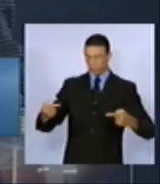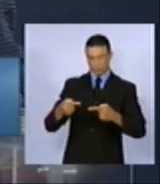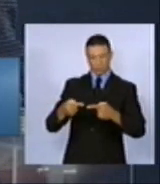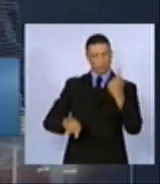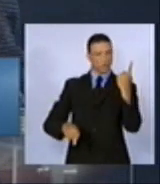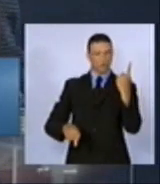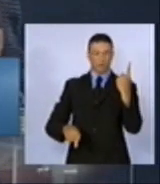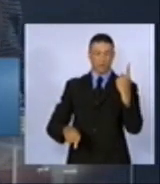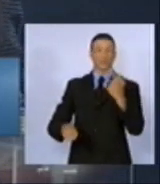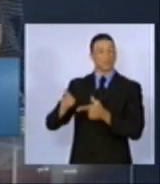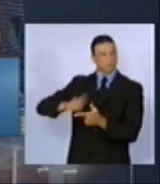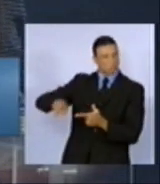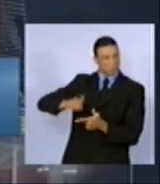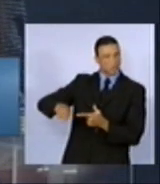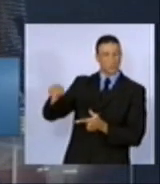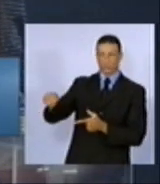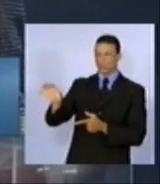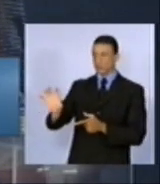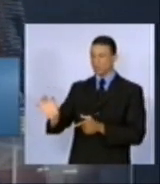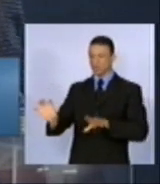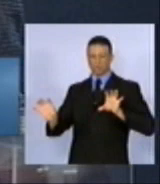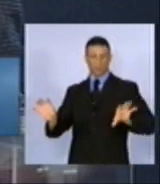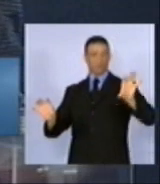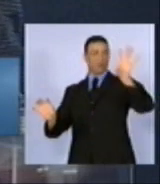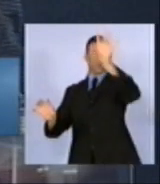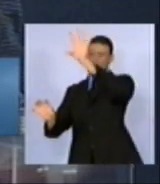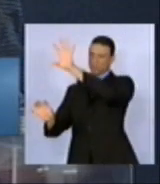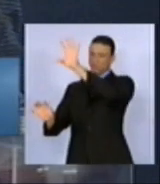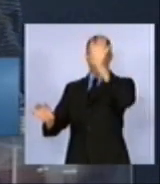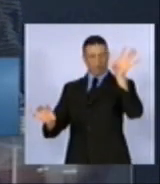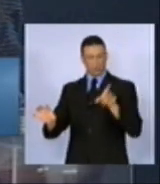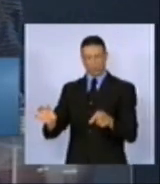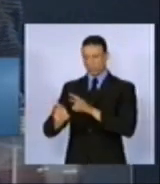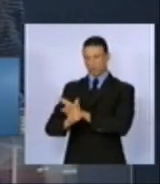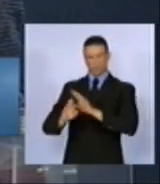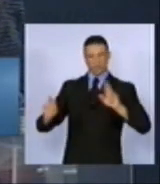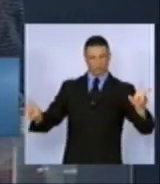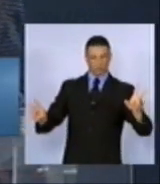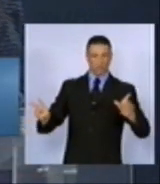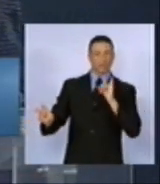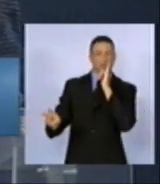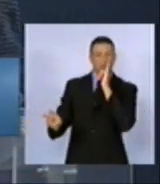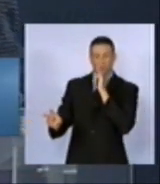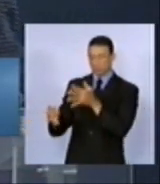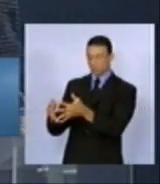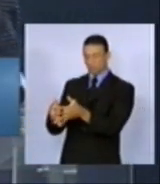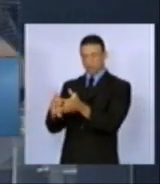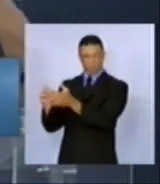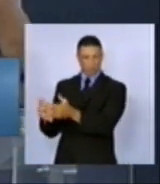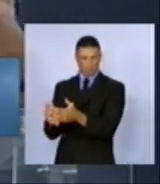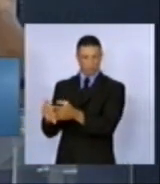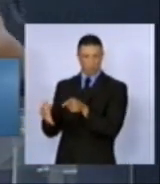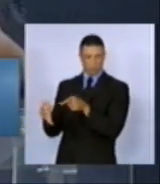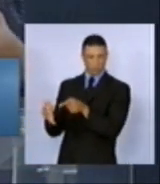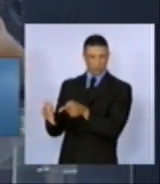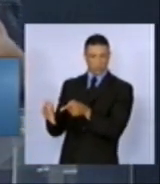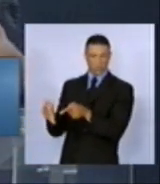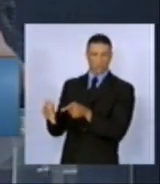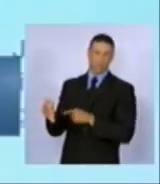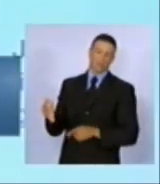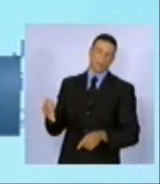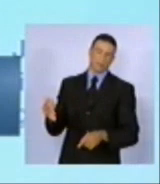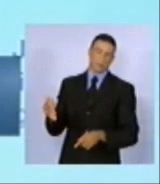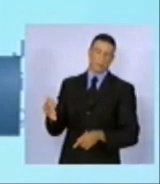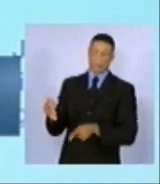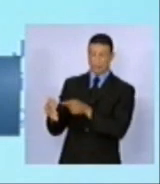função da característica Regional de minifúndios hoje o que se fala é que uma máquina ela tem um um potencial tanto eh